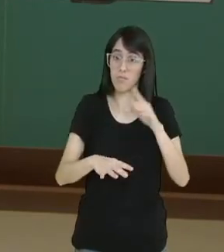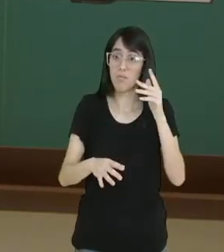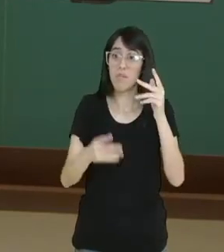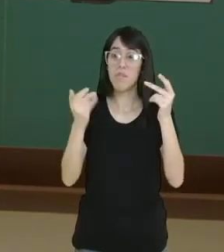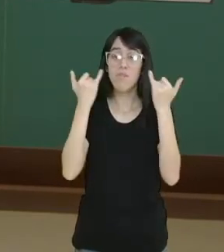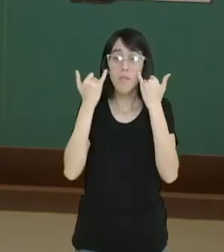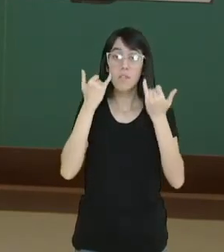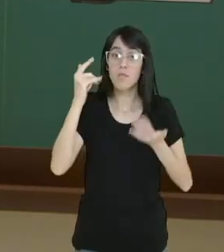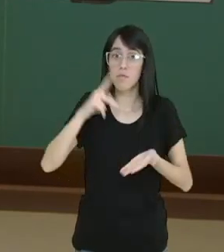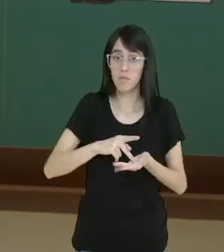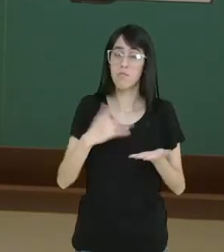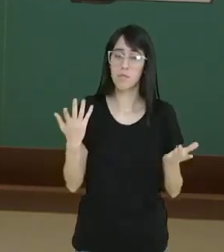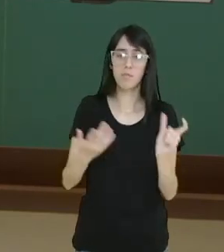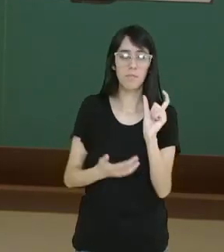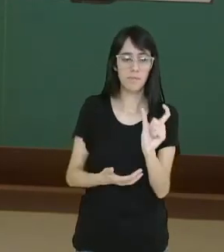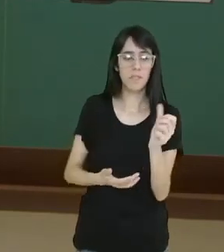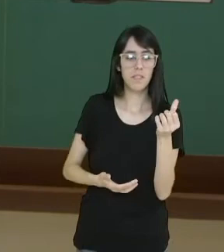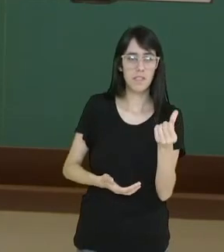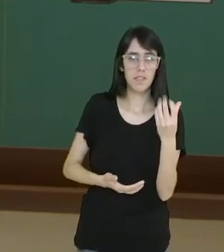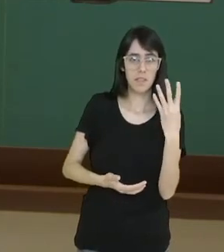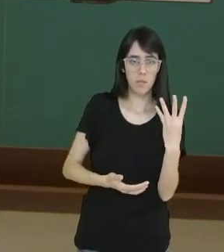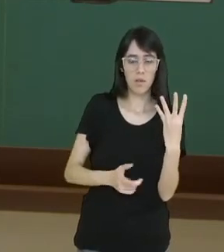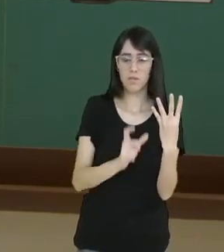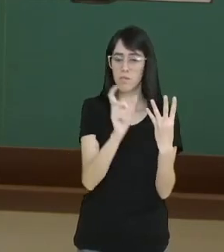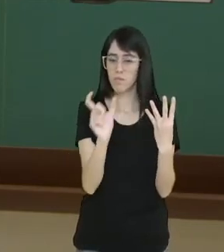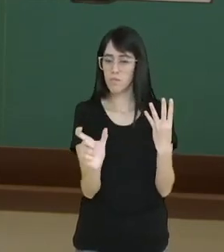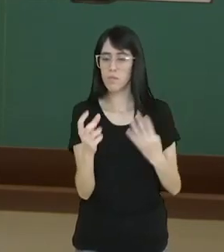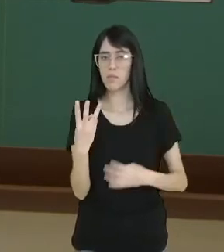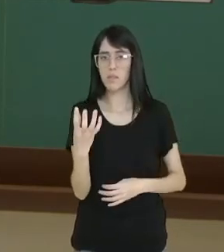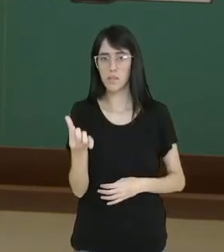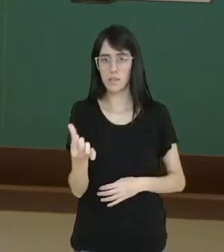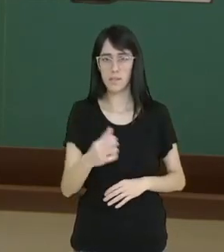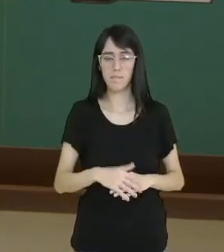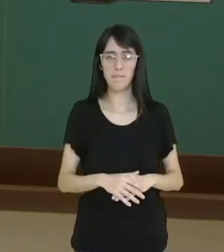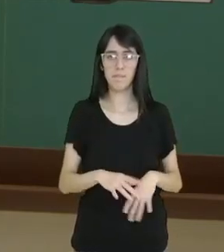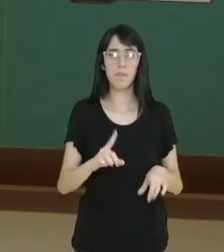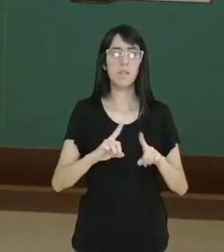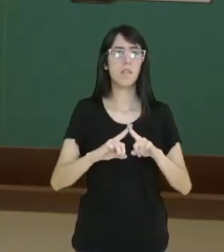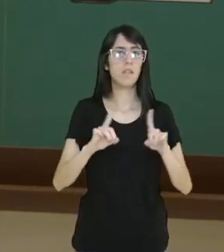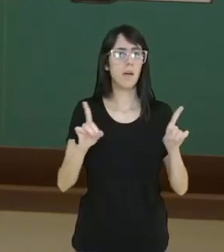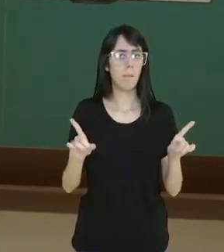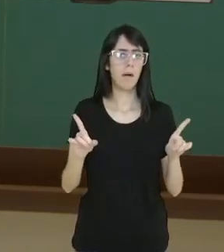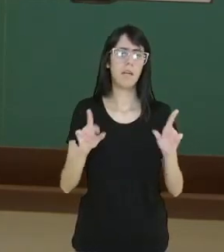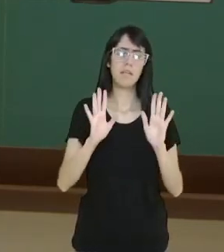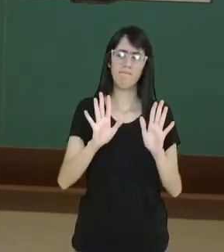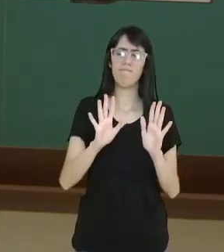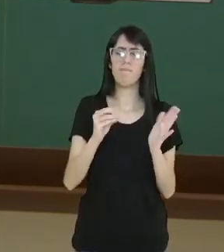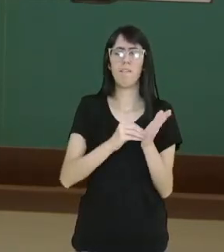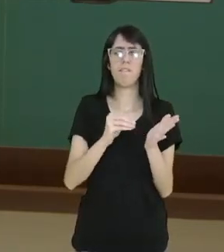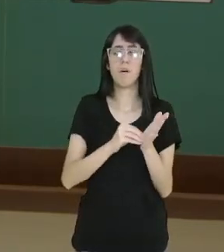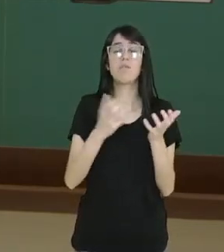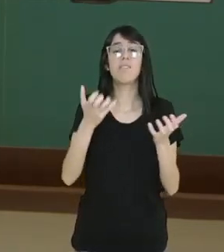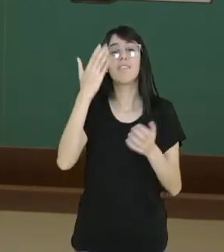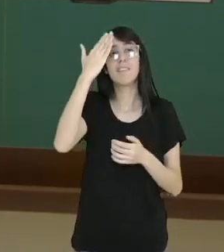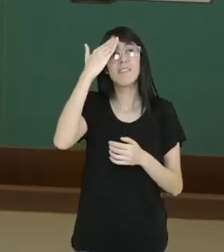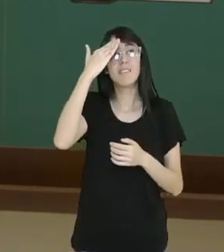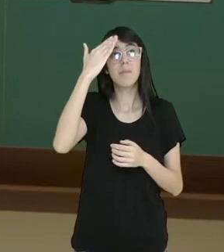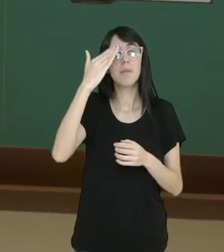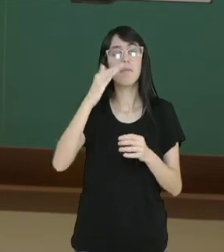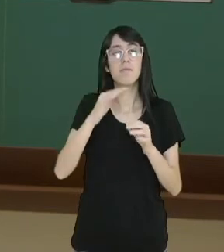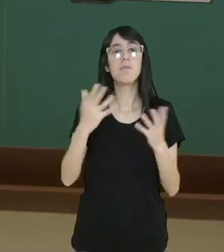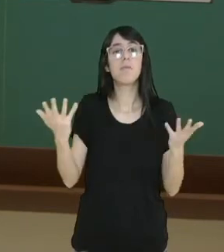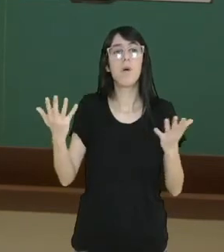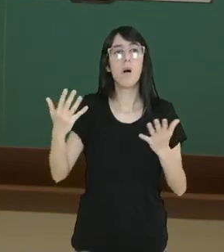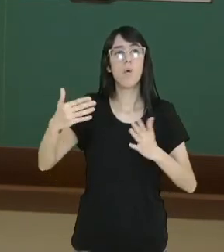projeção é 64 e a outra é 36. Mas espera aí, eu não queria nenhuma dessas projeções. Ele quer o tamanho dessa estrada aqui, ó, que é o